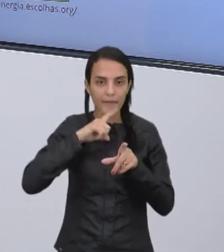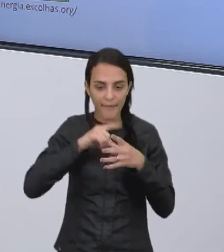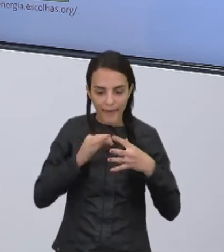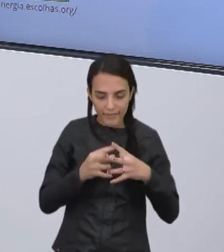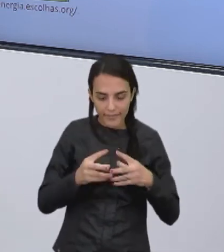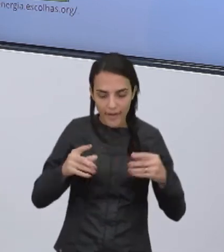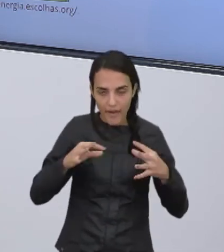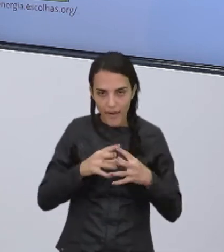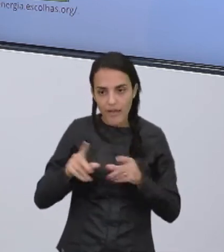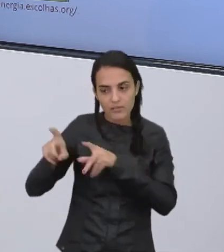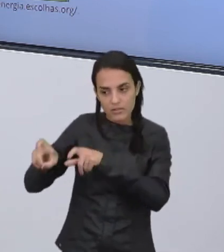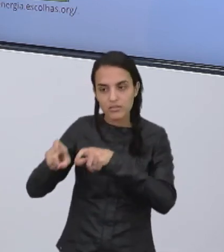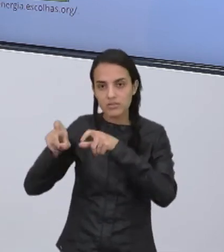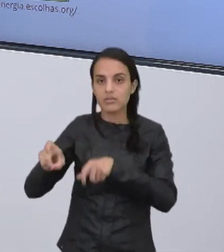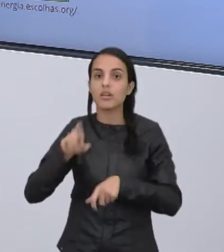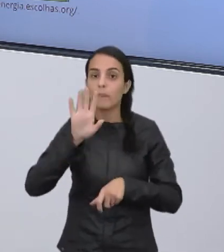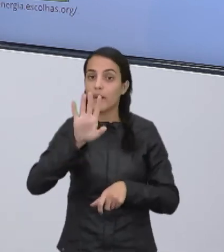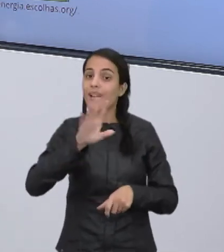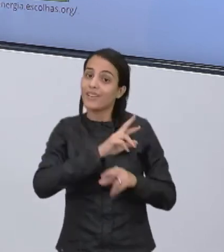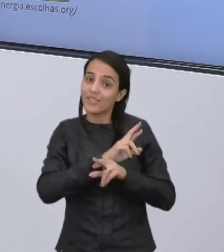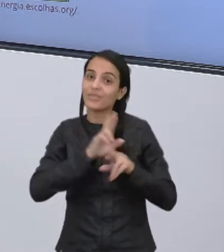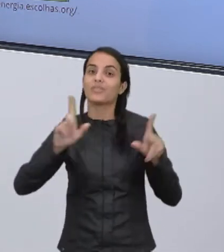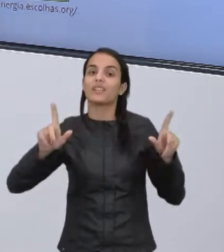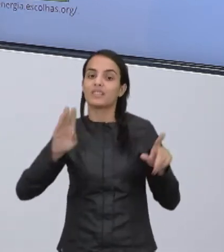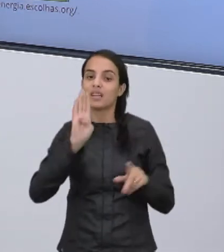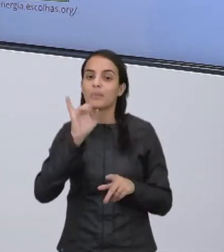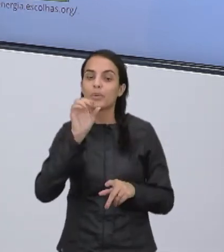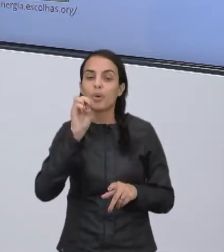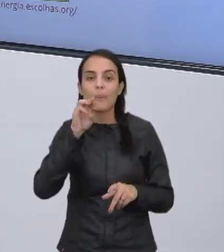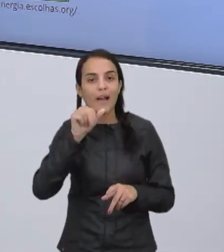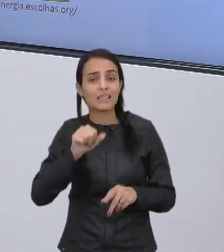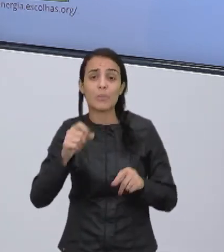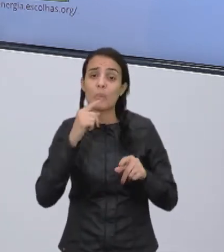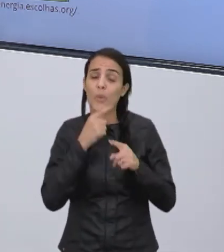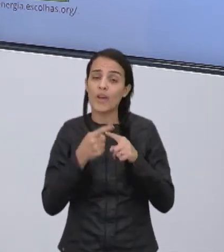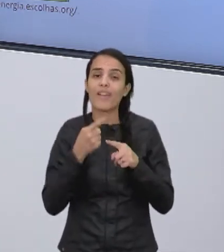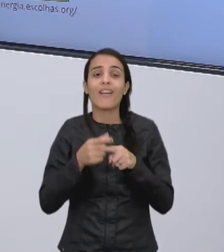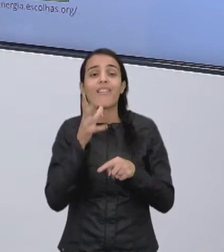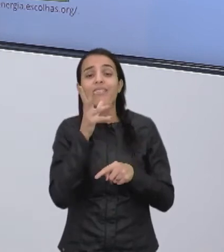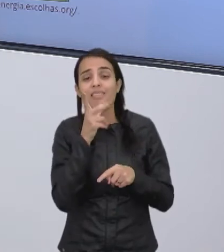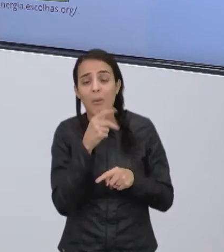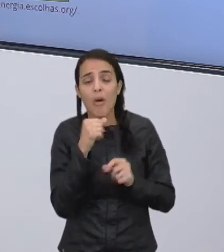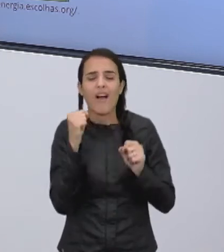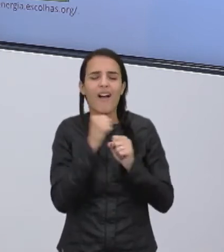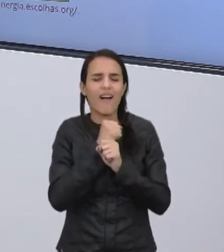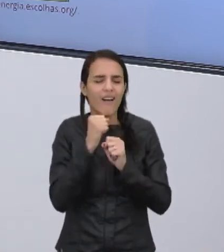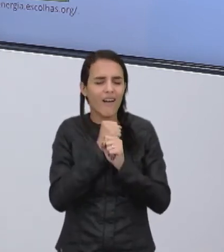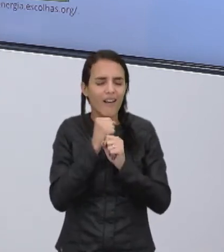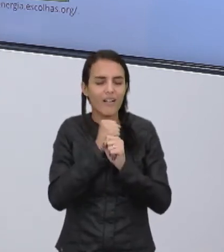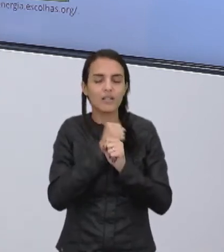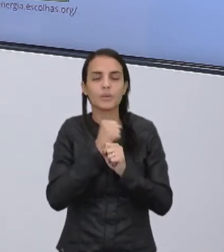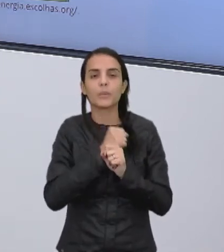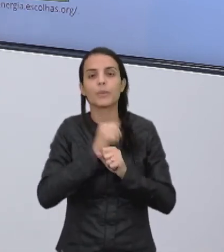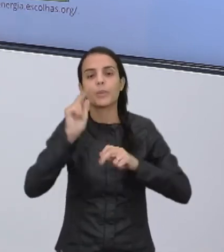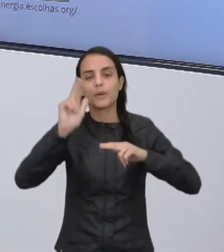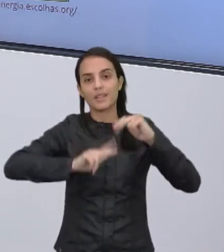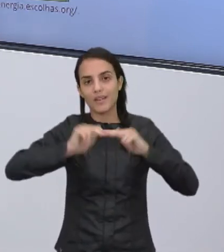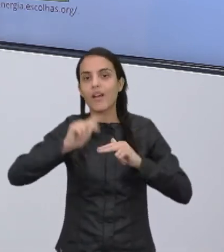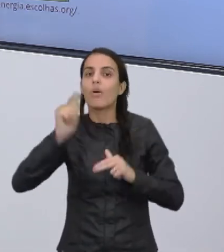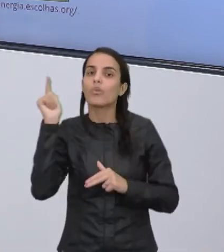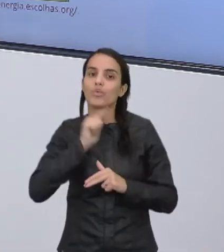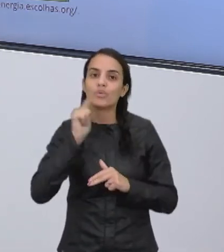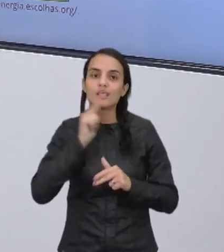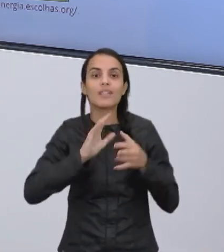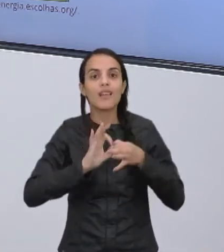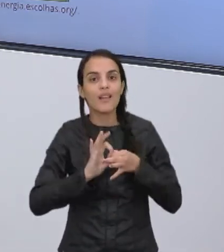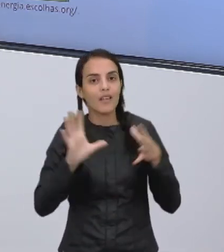ele, diferentemente da biomassa, demora-se muitos anos, centenas de anos e até milhares, para esse material ficar